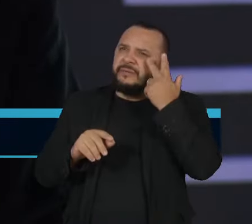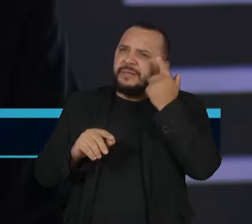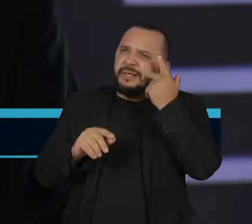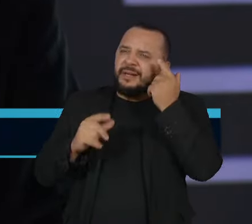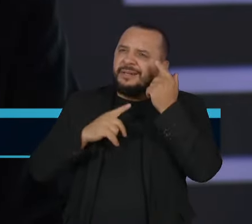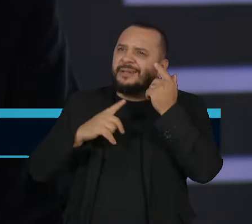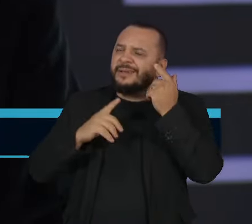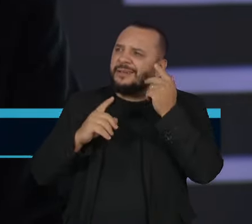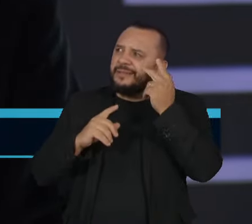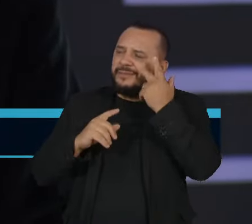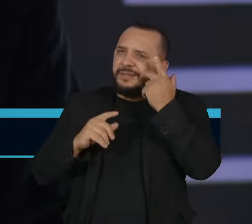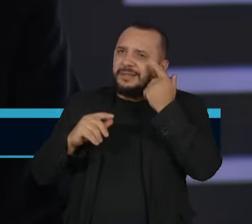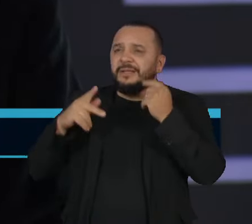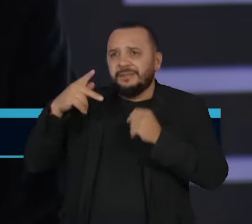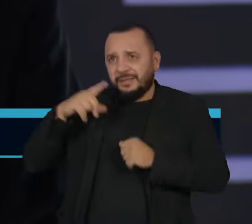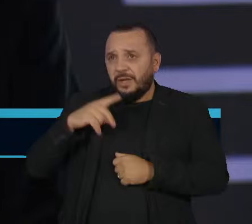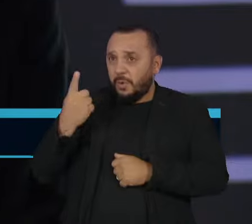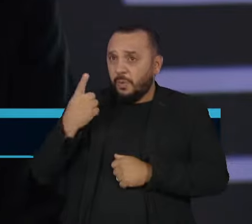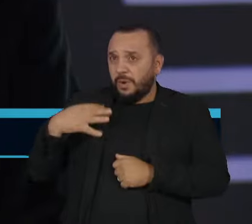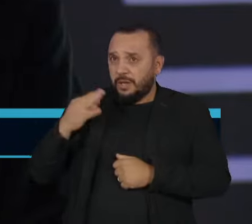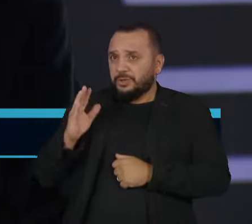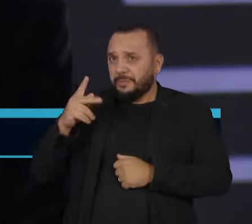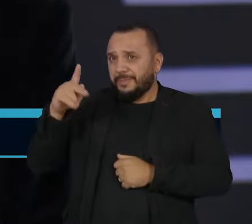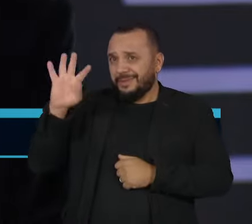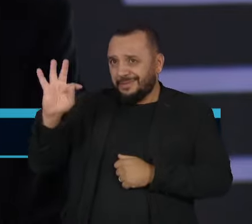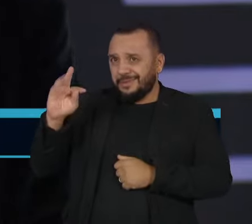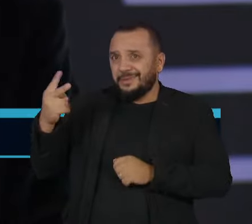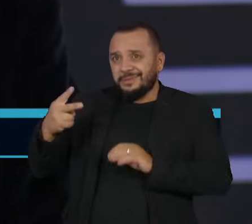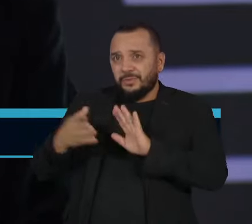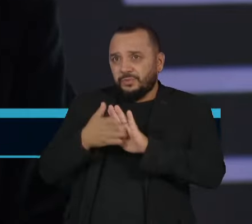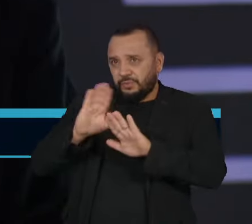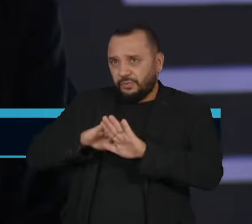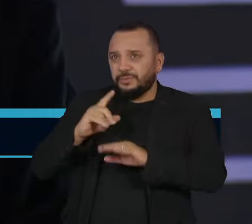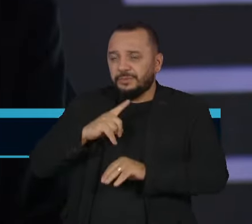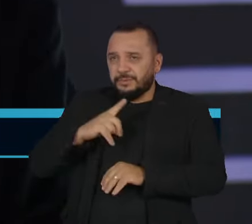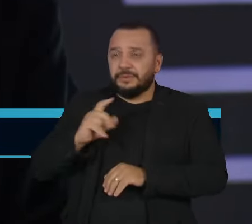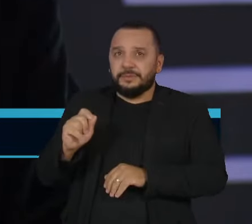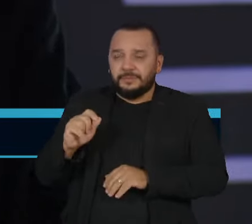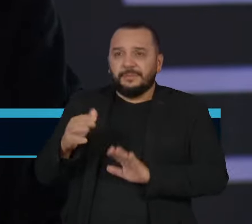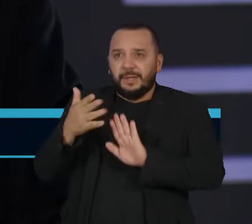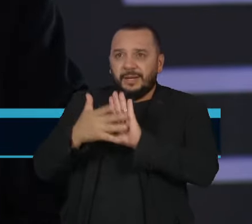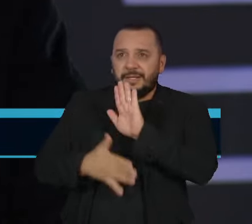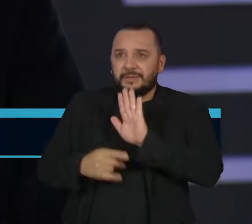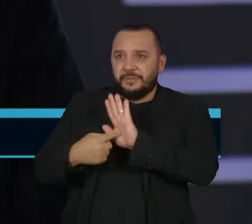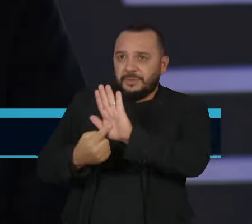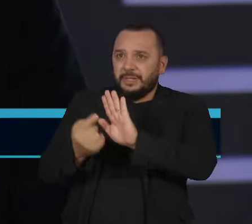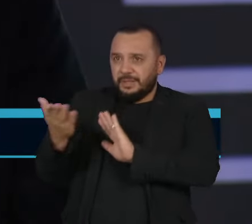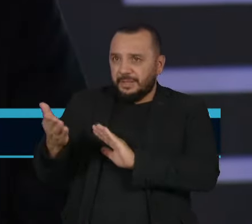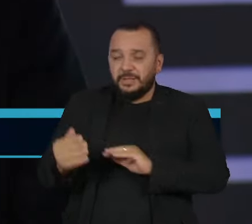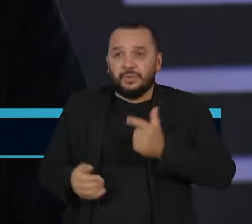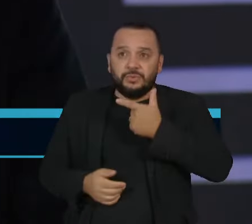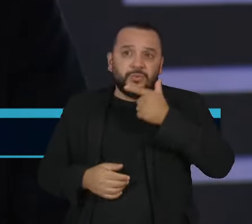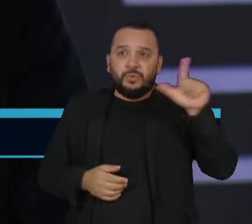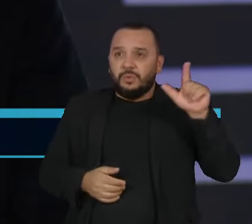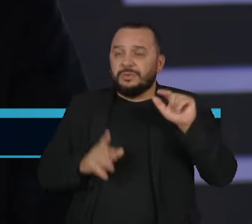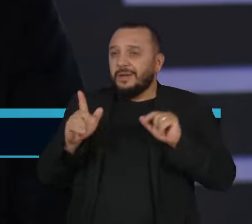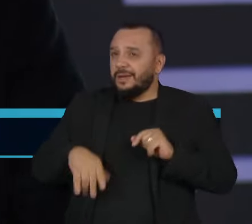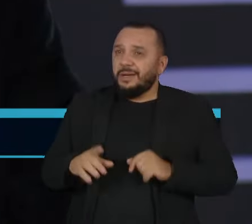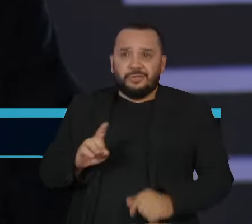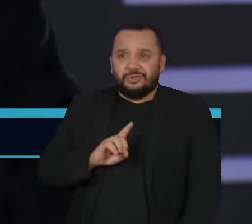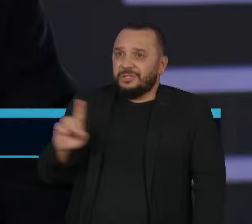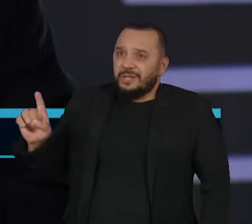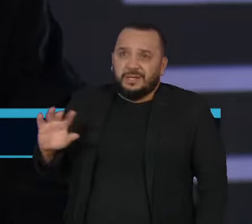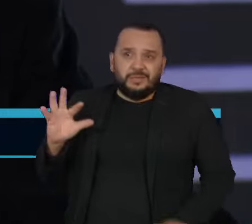um candidato do PT, né, que está disputando o É segundo o turno único, da então, o lista resto. que foi apresentado aí. O resto tudo está entre direita e